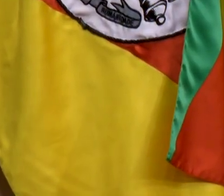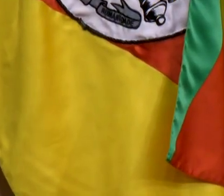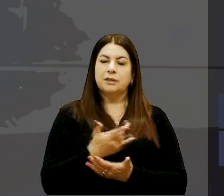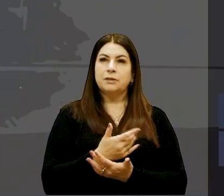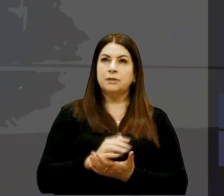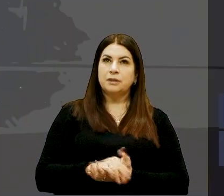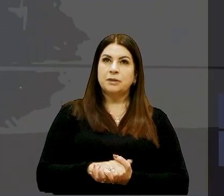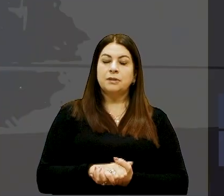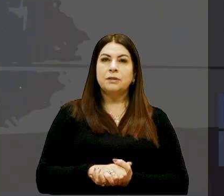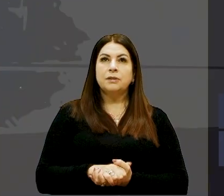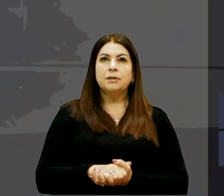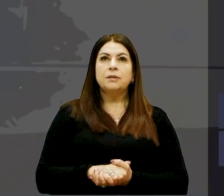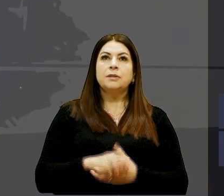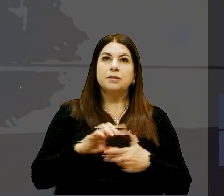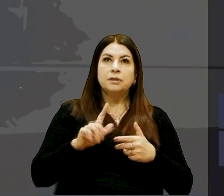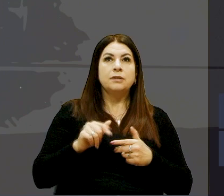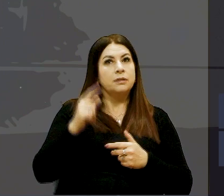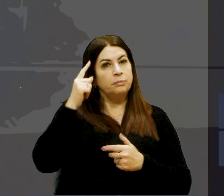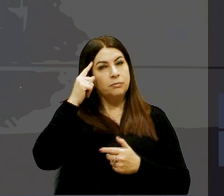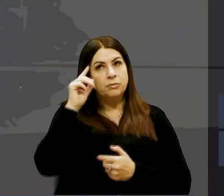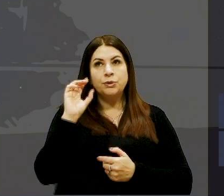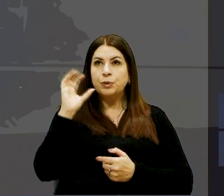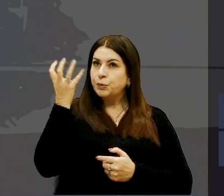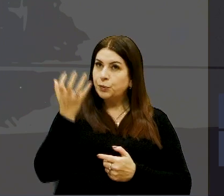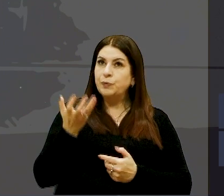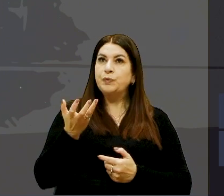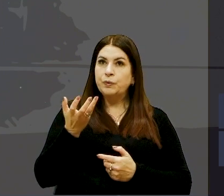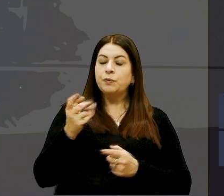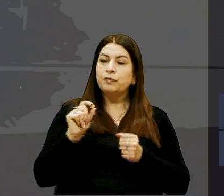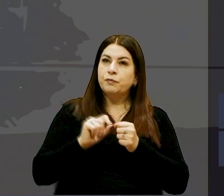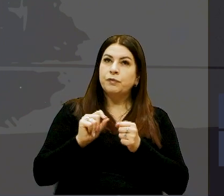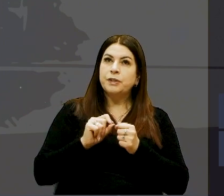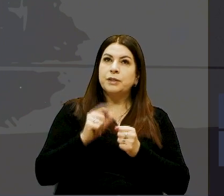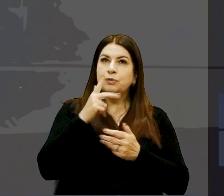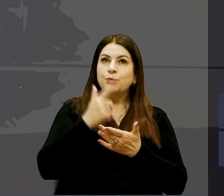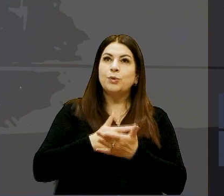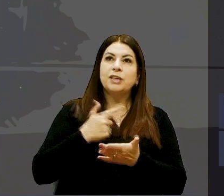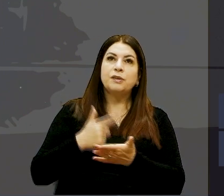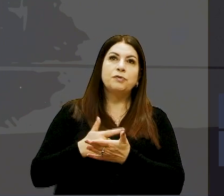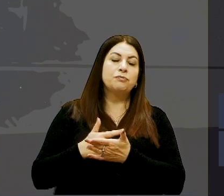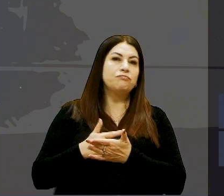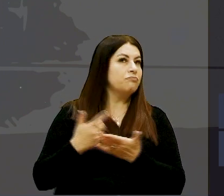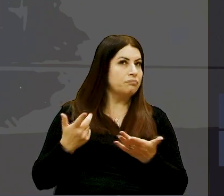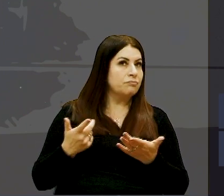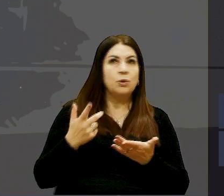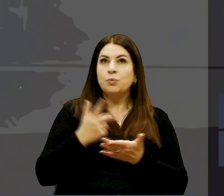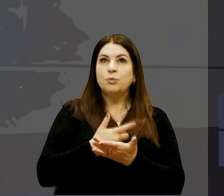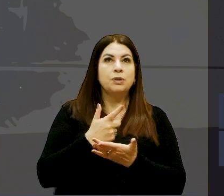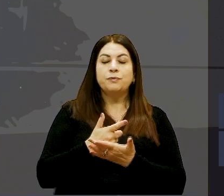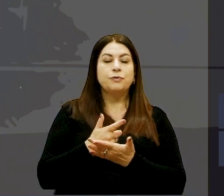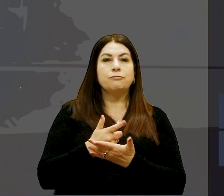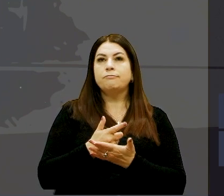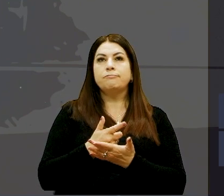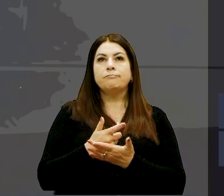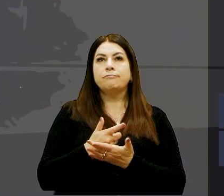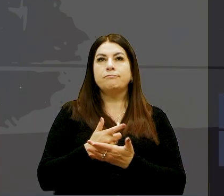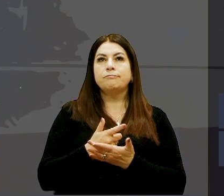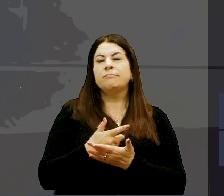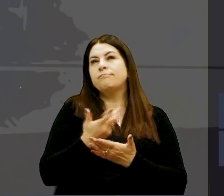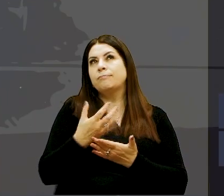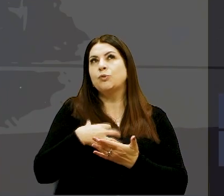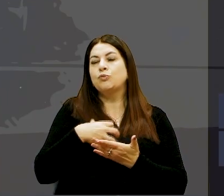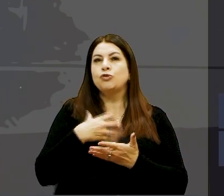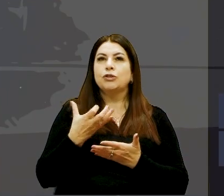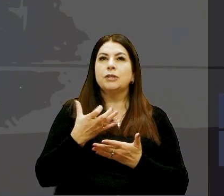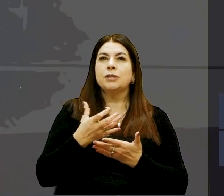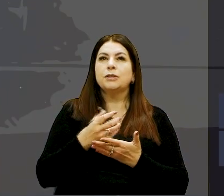participar. Então a gente resolveu fazer um livro. Um livro, mas não um livro de uma maneira